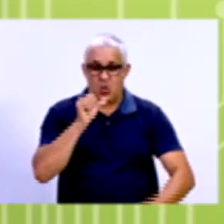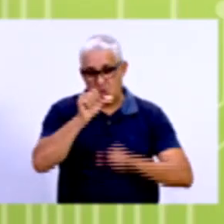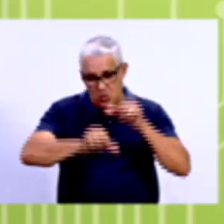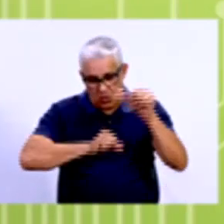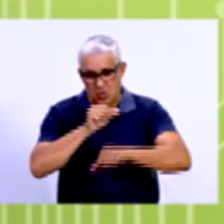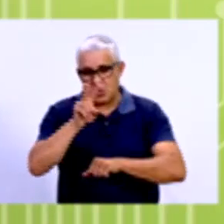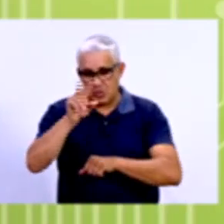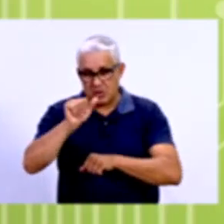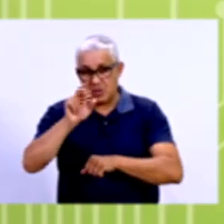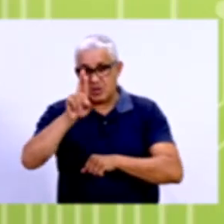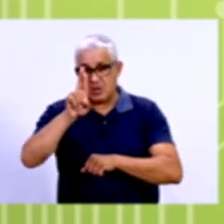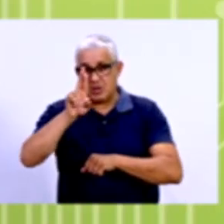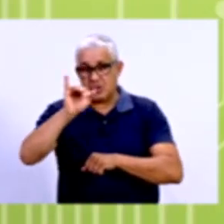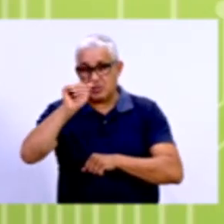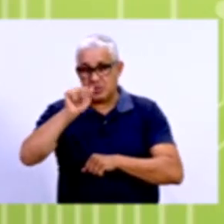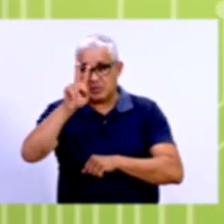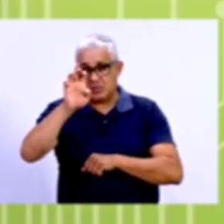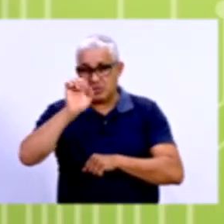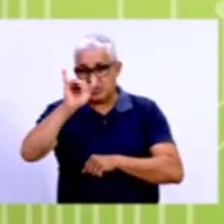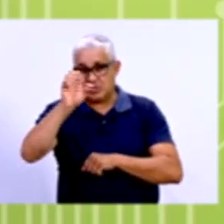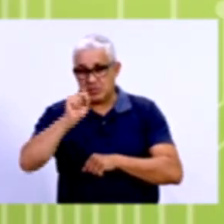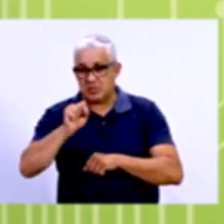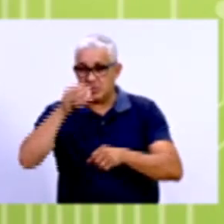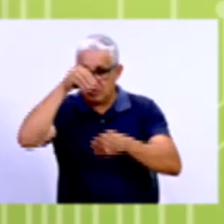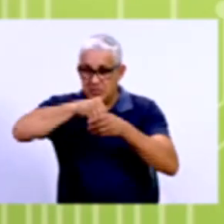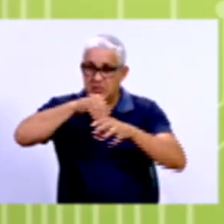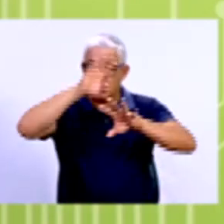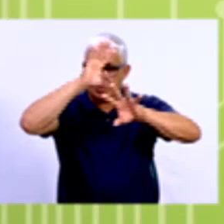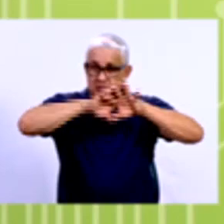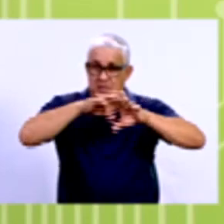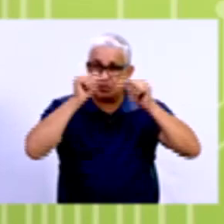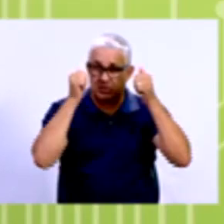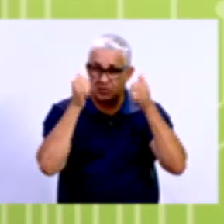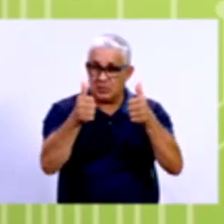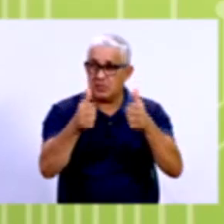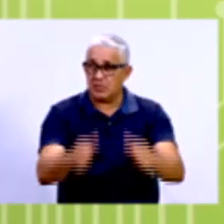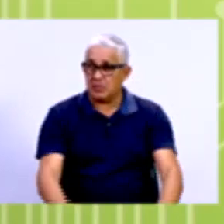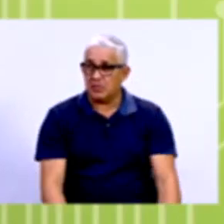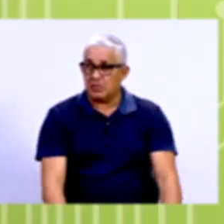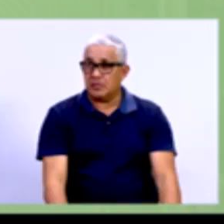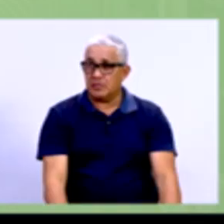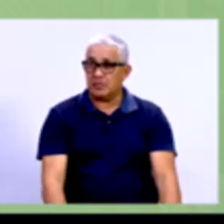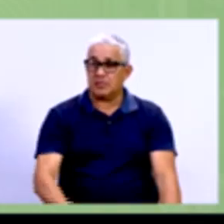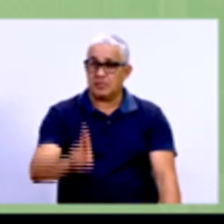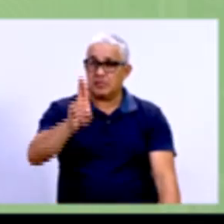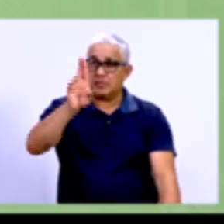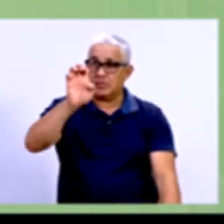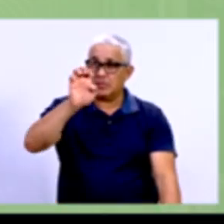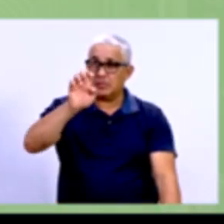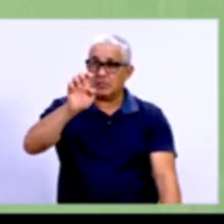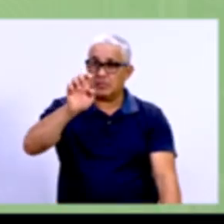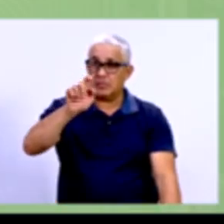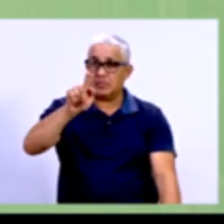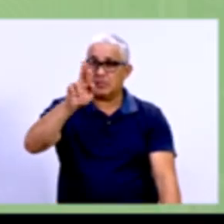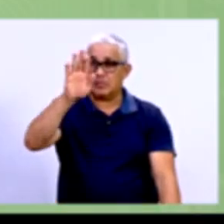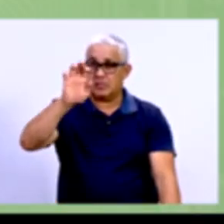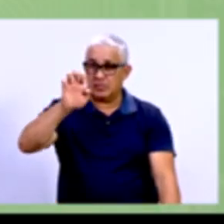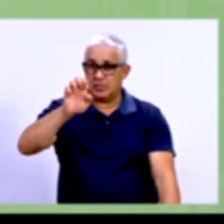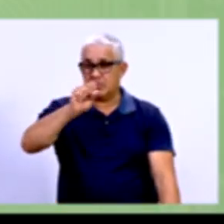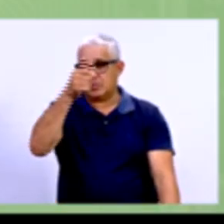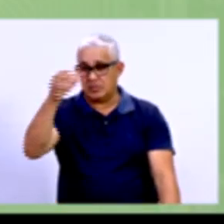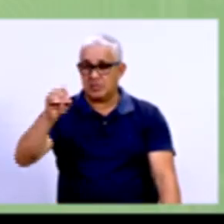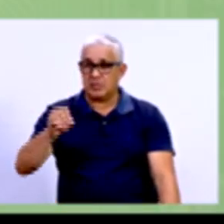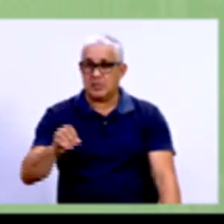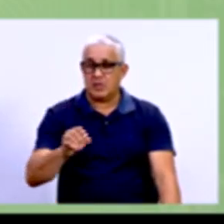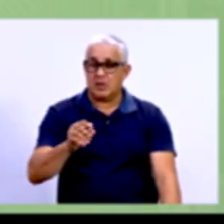as variáveis lá dentro da nossa tabela, tá? Passando a regressão, nós falamos um pouco de